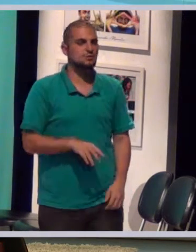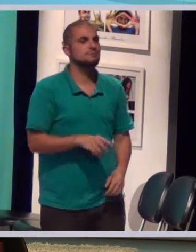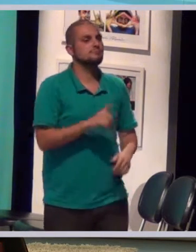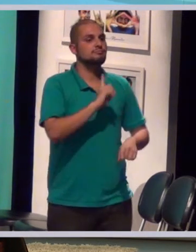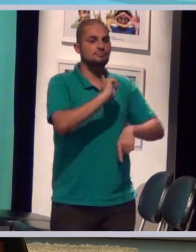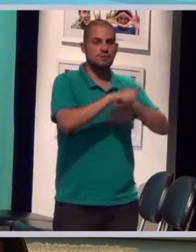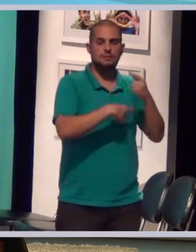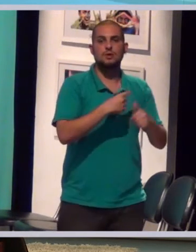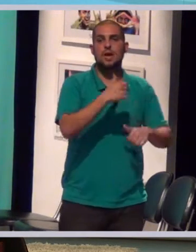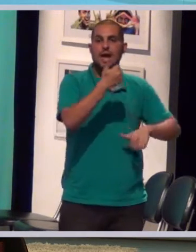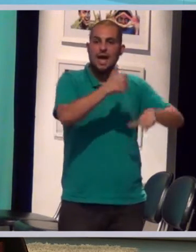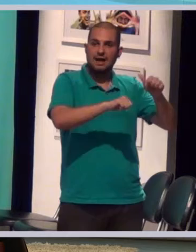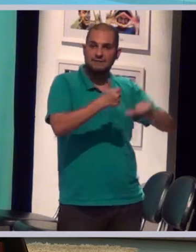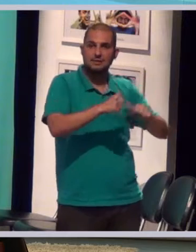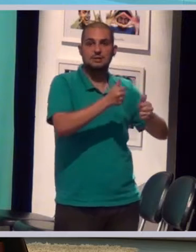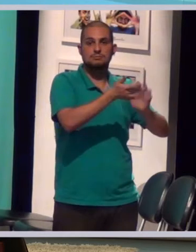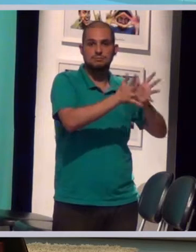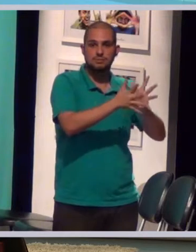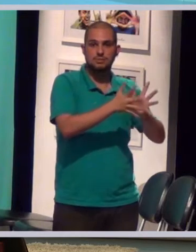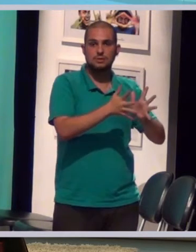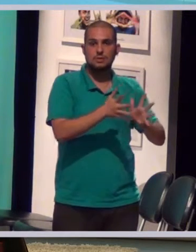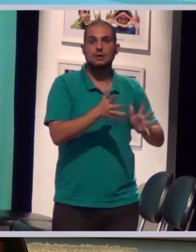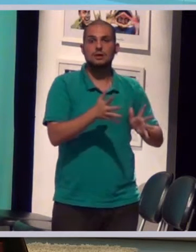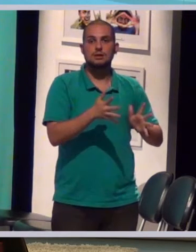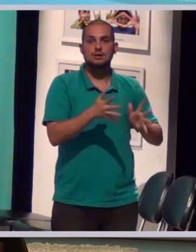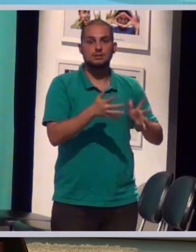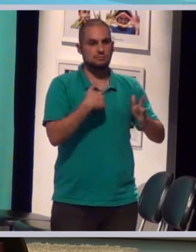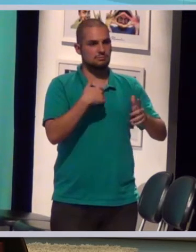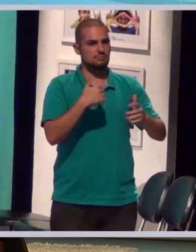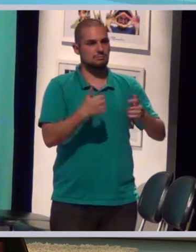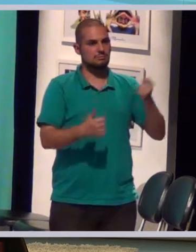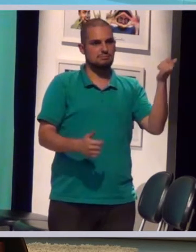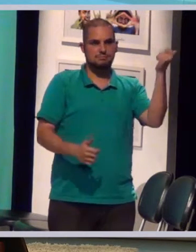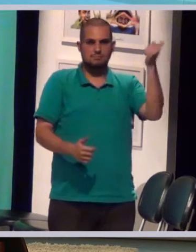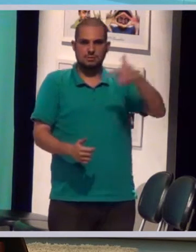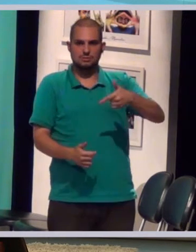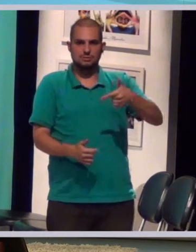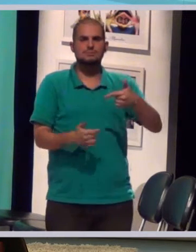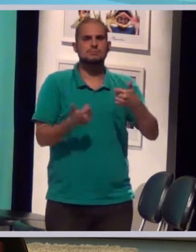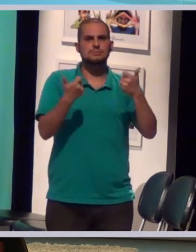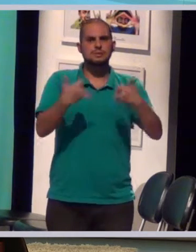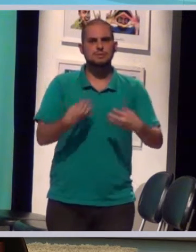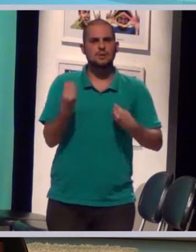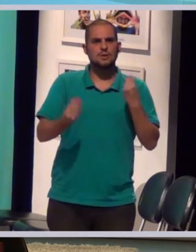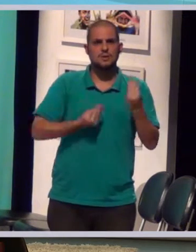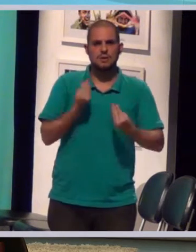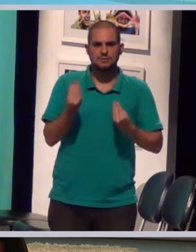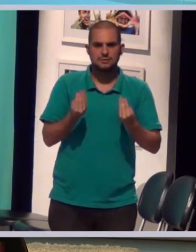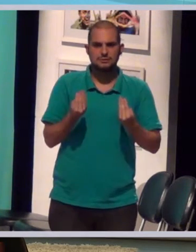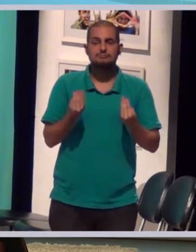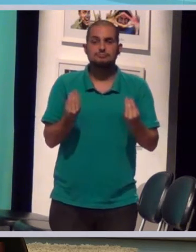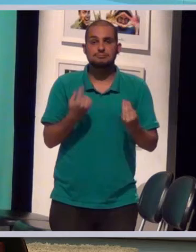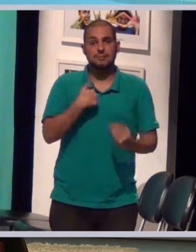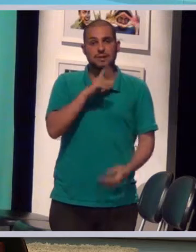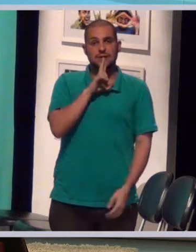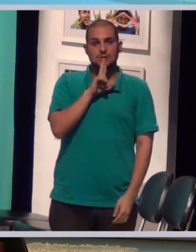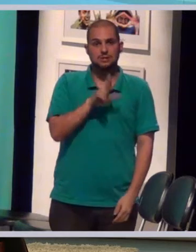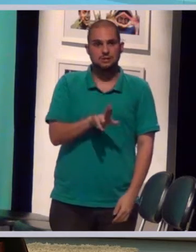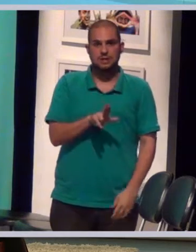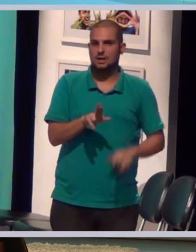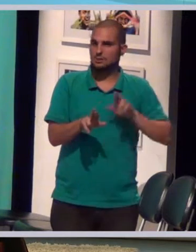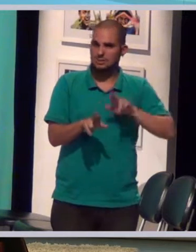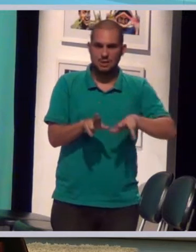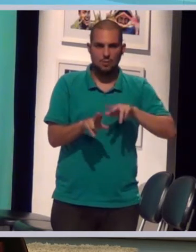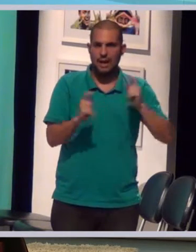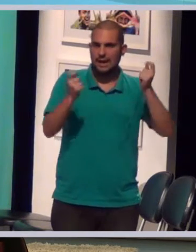teste foi aplicado na língua oral, o SPAN foi maior. E aí, como você explica, né? Então, esse resultado não reflete